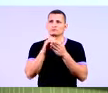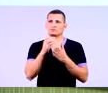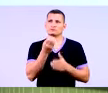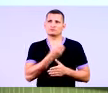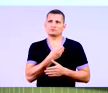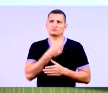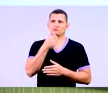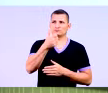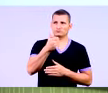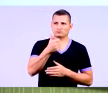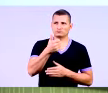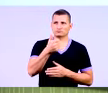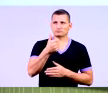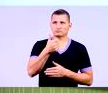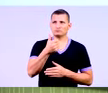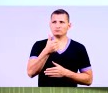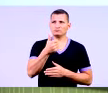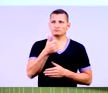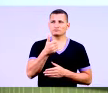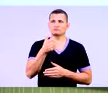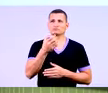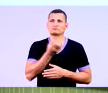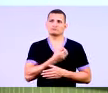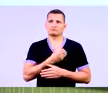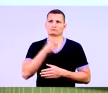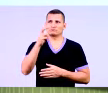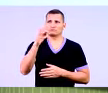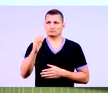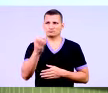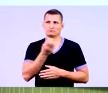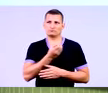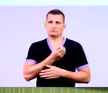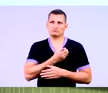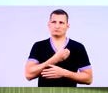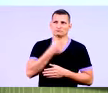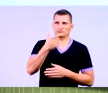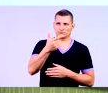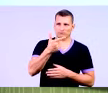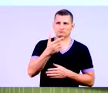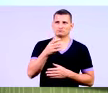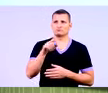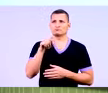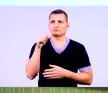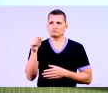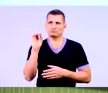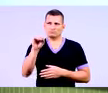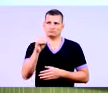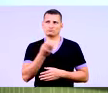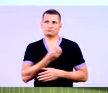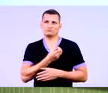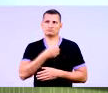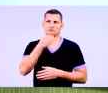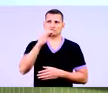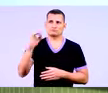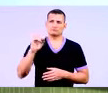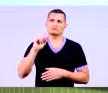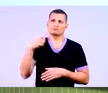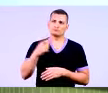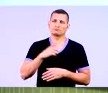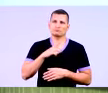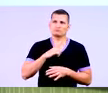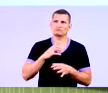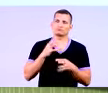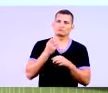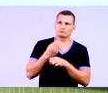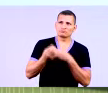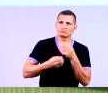número um no número 50 para a variável número dois o número 100 e depois fazendo a soma outras 150 que a gente vai